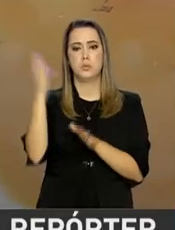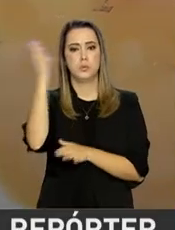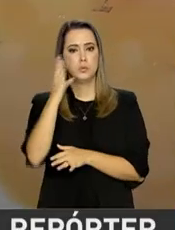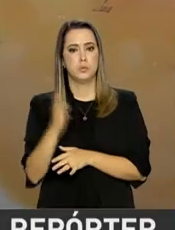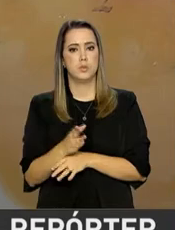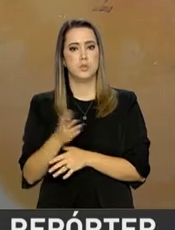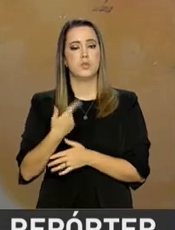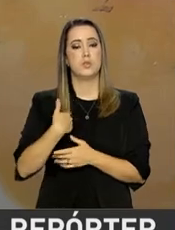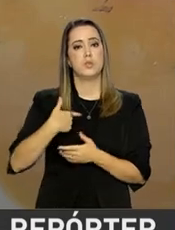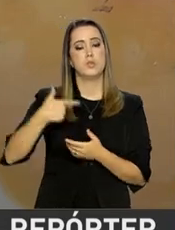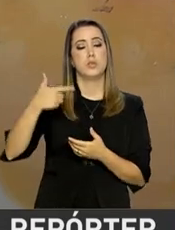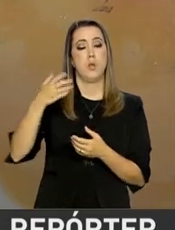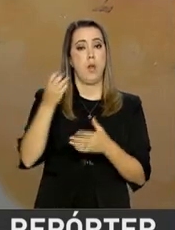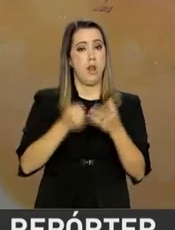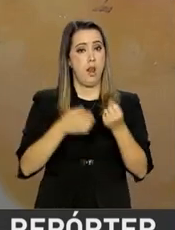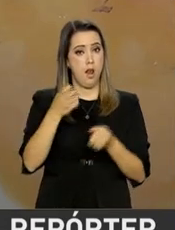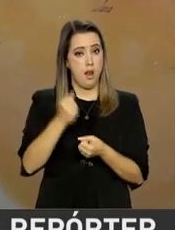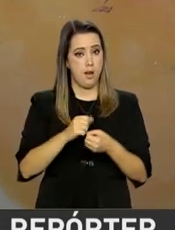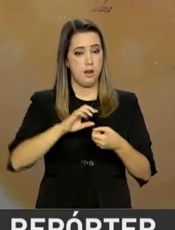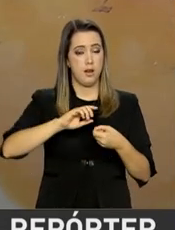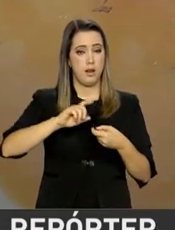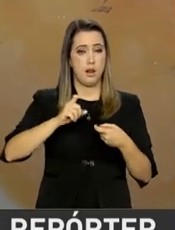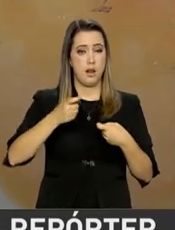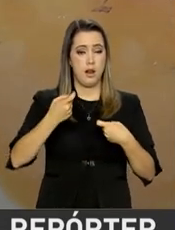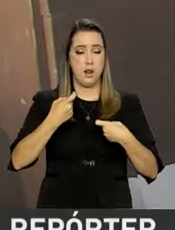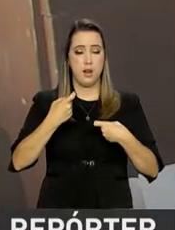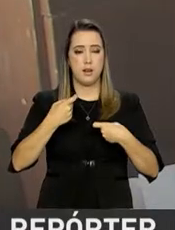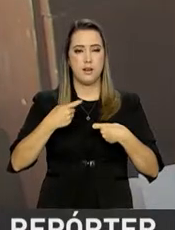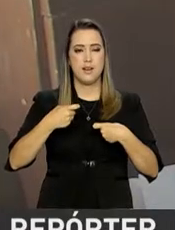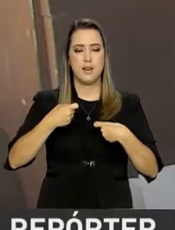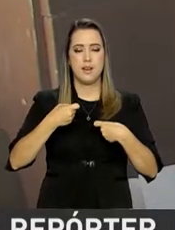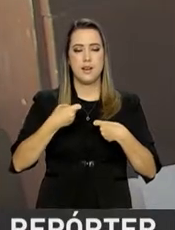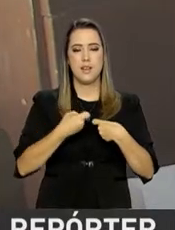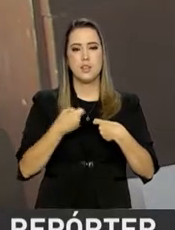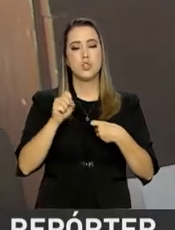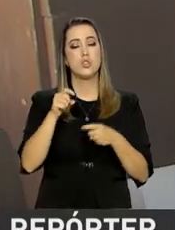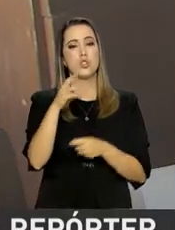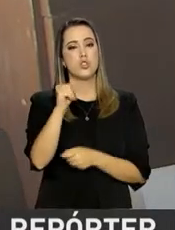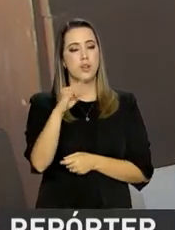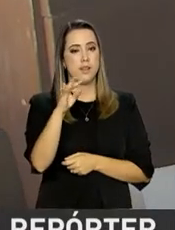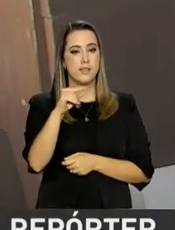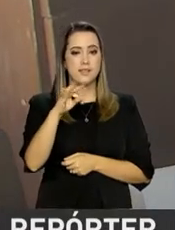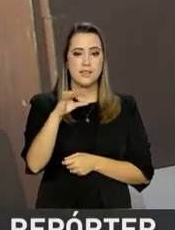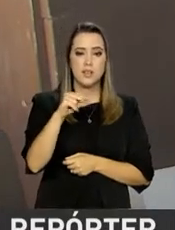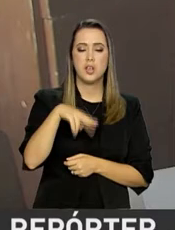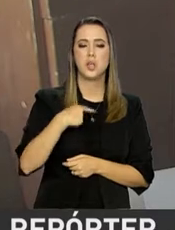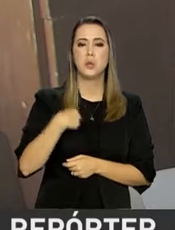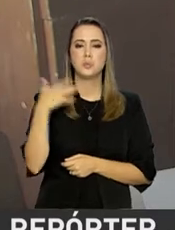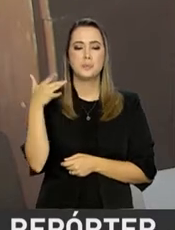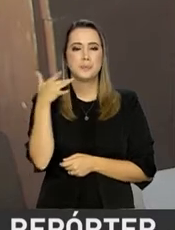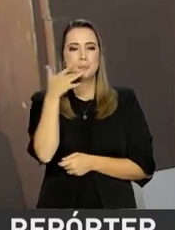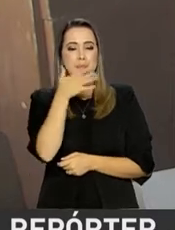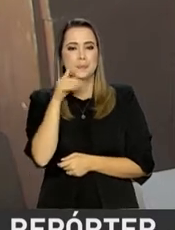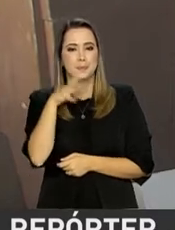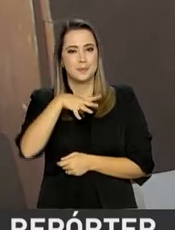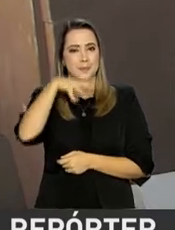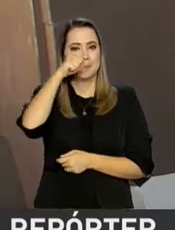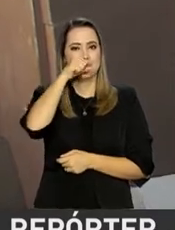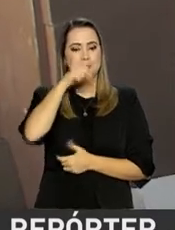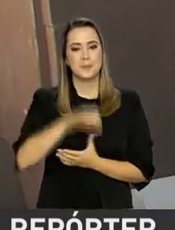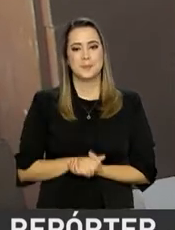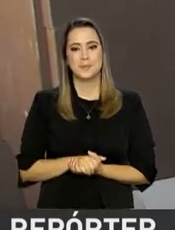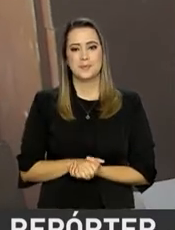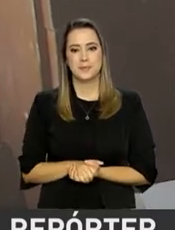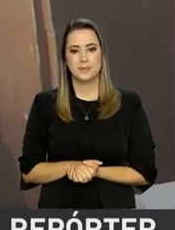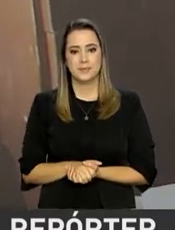leite de castanha do pará eo azeite de dendê o cheiro está uma delícia não vou resistir não viu vou provar